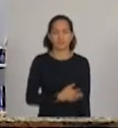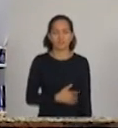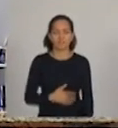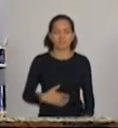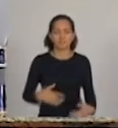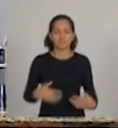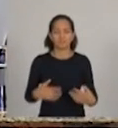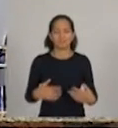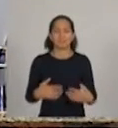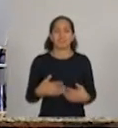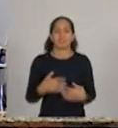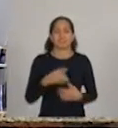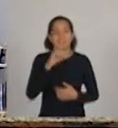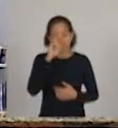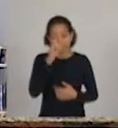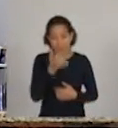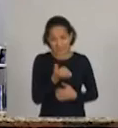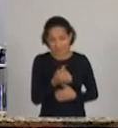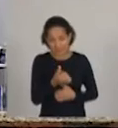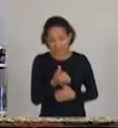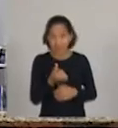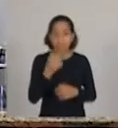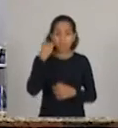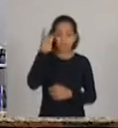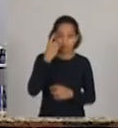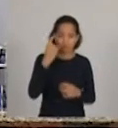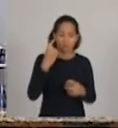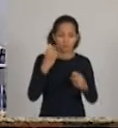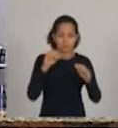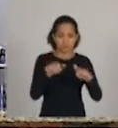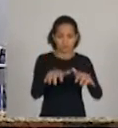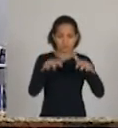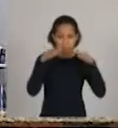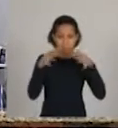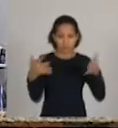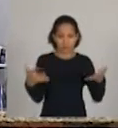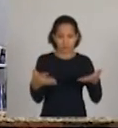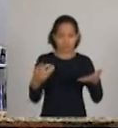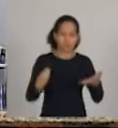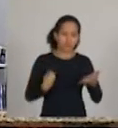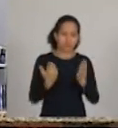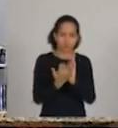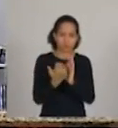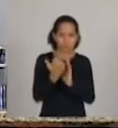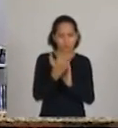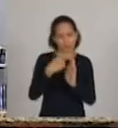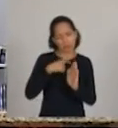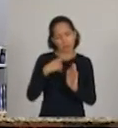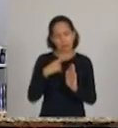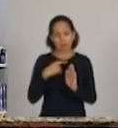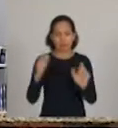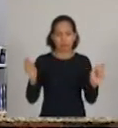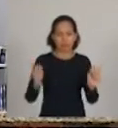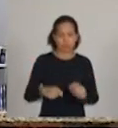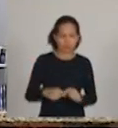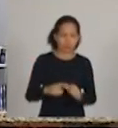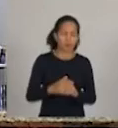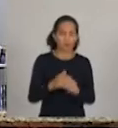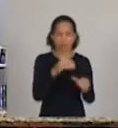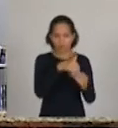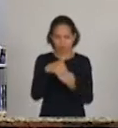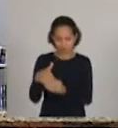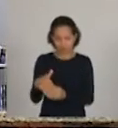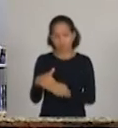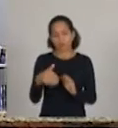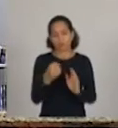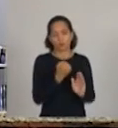plenário, ou seja, 16 parlamentares em plenário. Como nós já temos esse número ultrapassado, podemos aqui votar. Do item 7